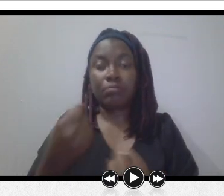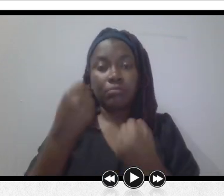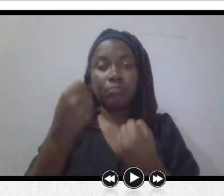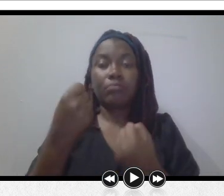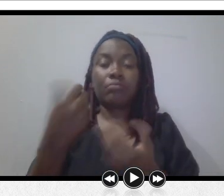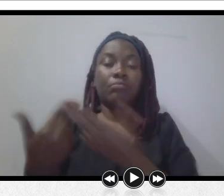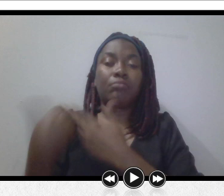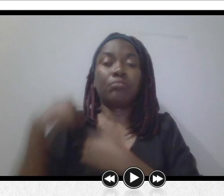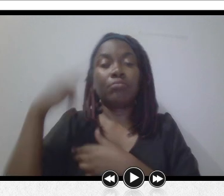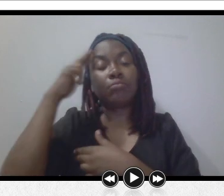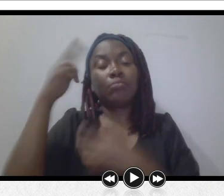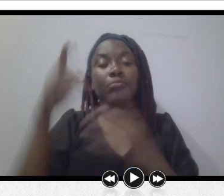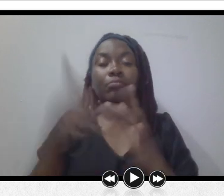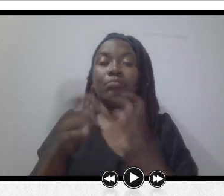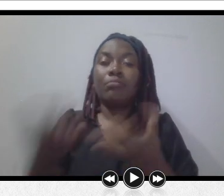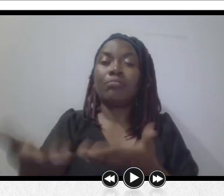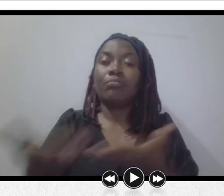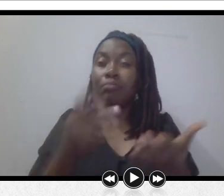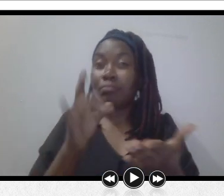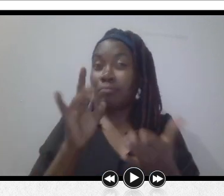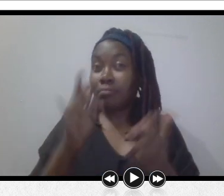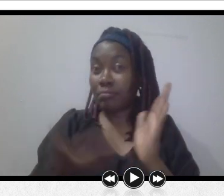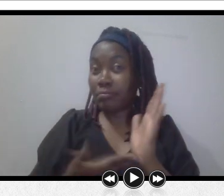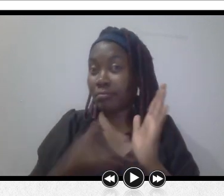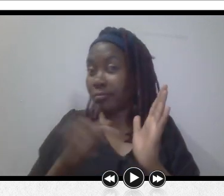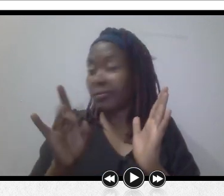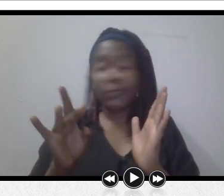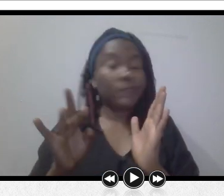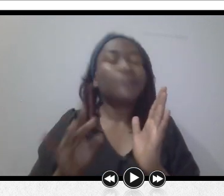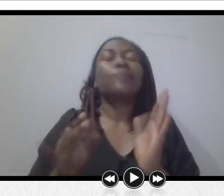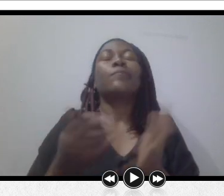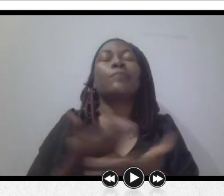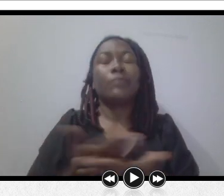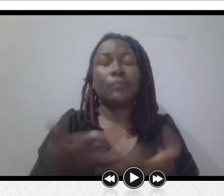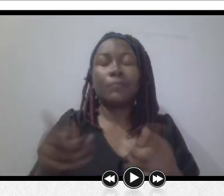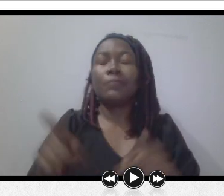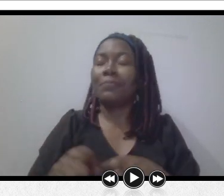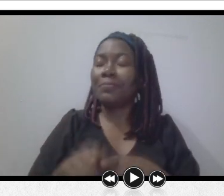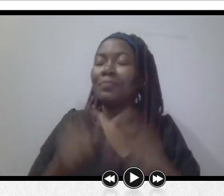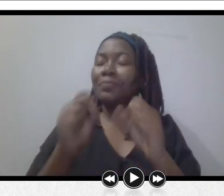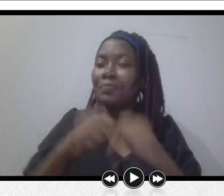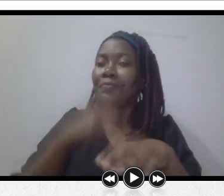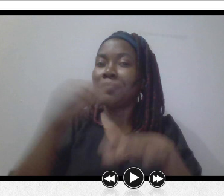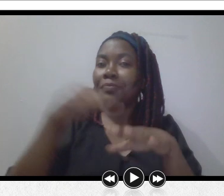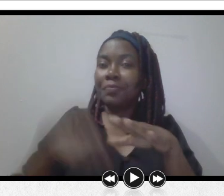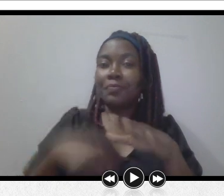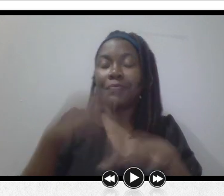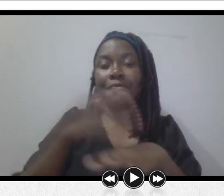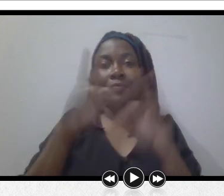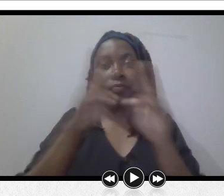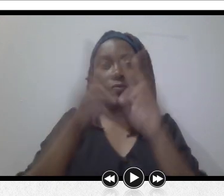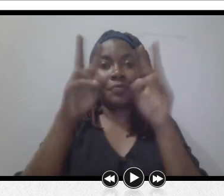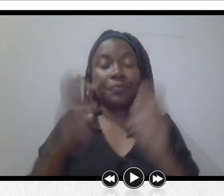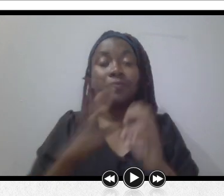reguladoras. Então, fica aqui o convite, não só para esse artigo, mas que as senhoras e os senhores também possam se aprofundar mais nesse